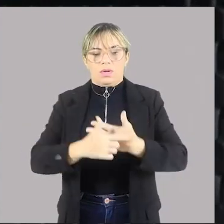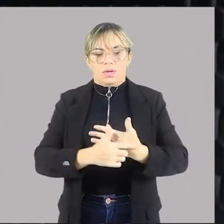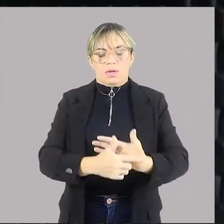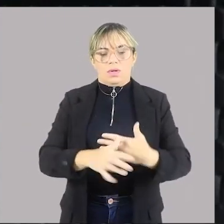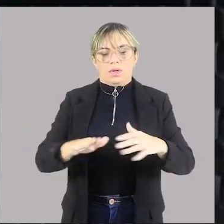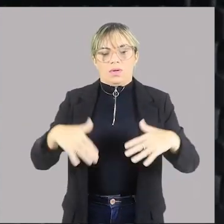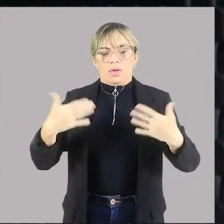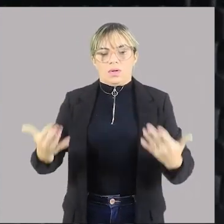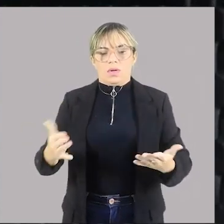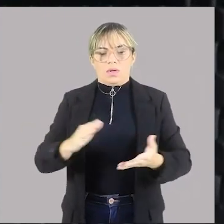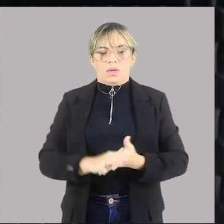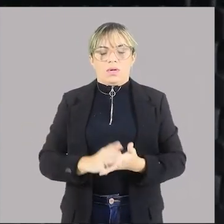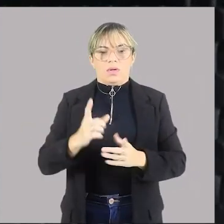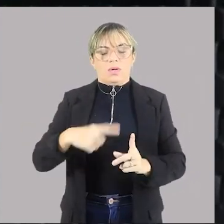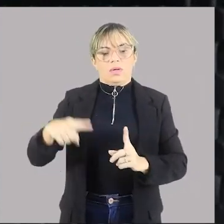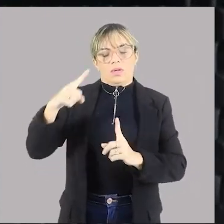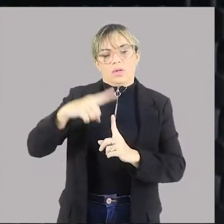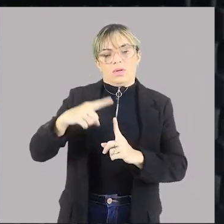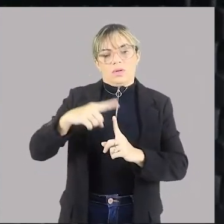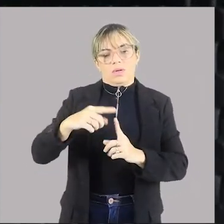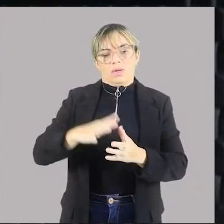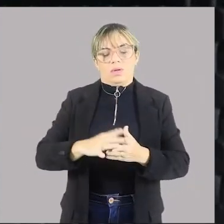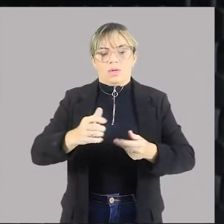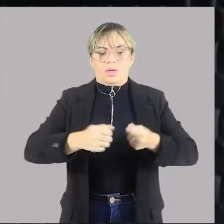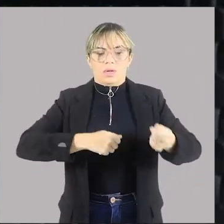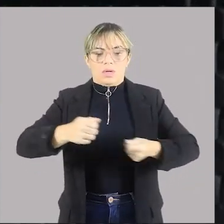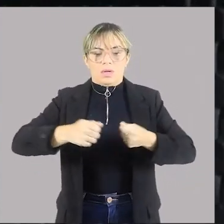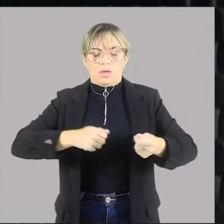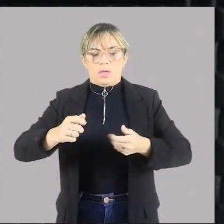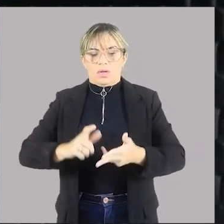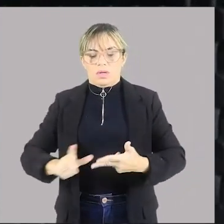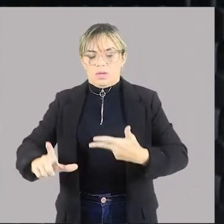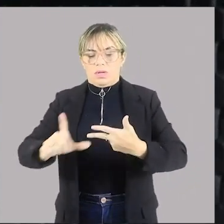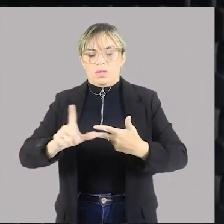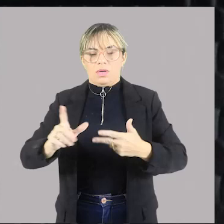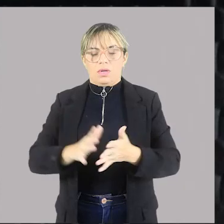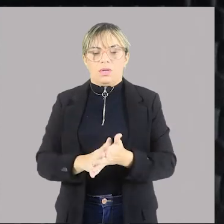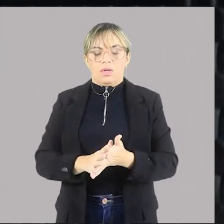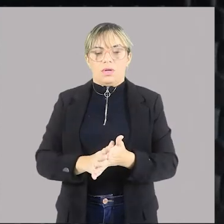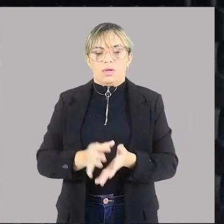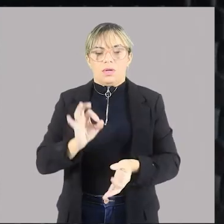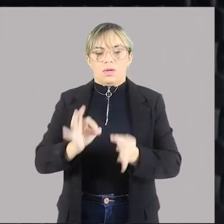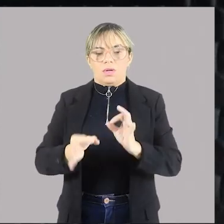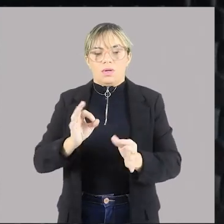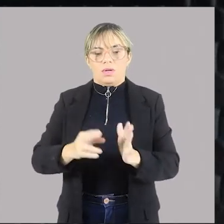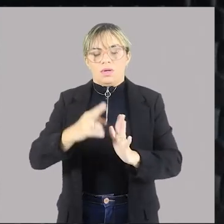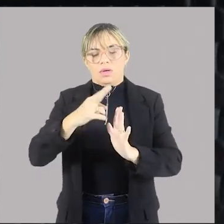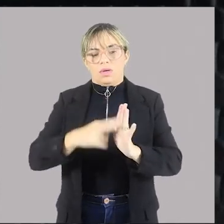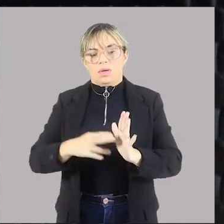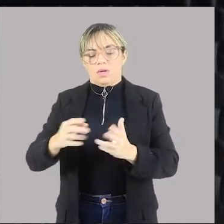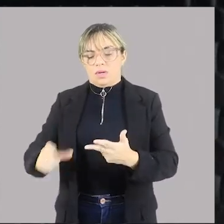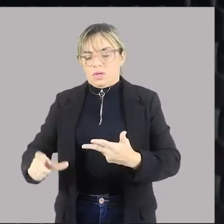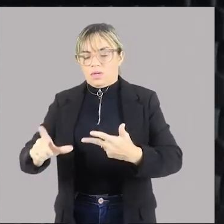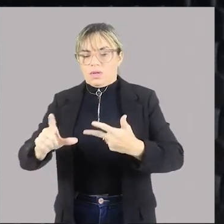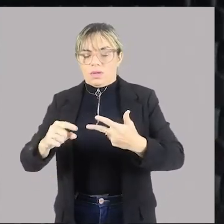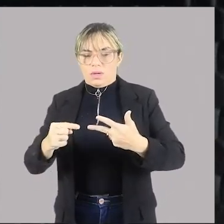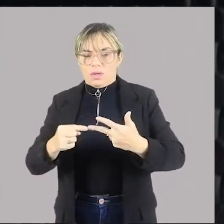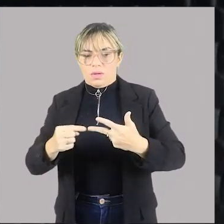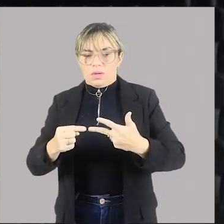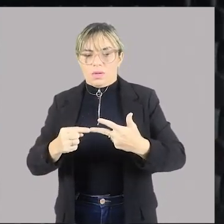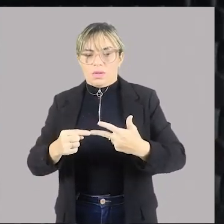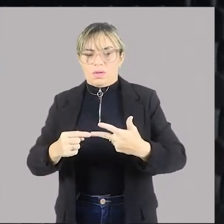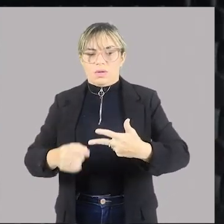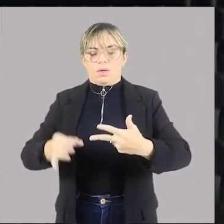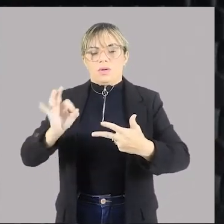típicas: função administrativa, função legislativa, normativa e função jurisdicional. É necessário que